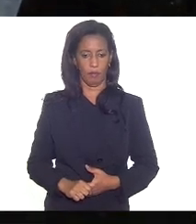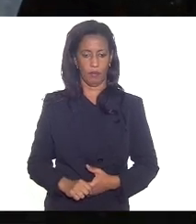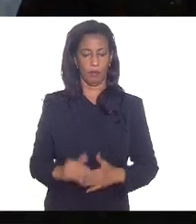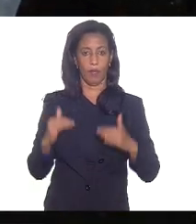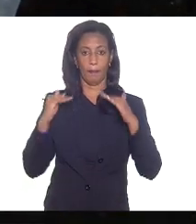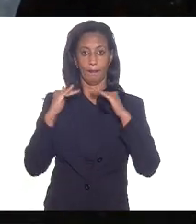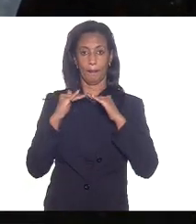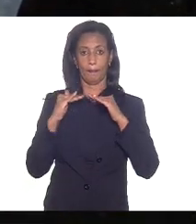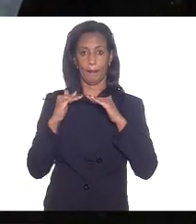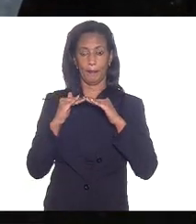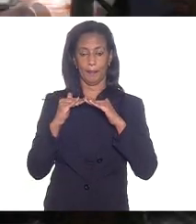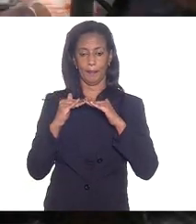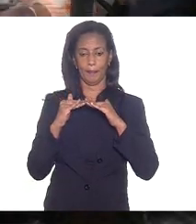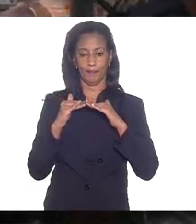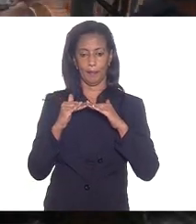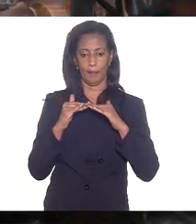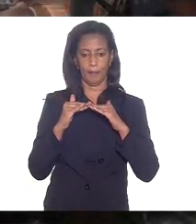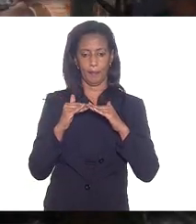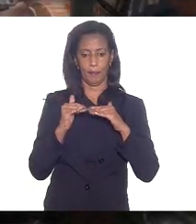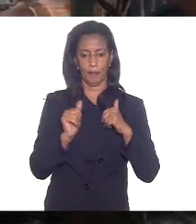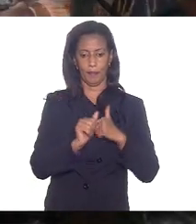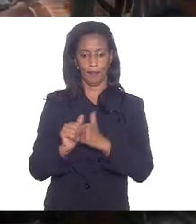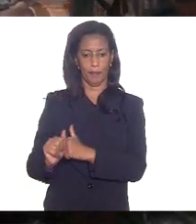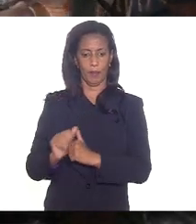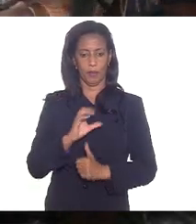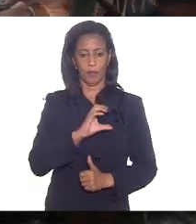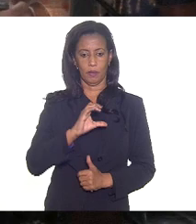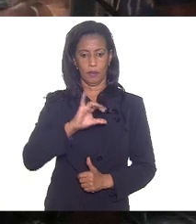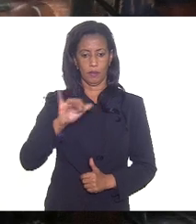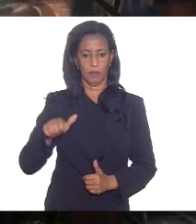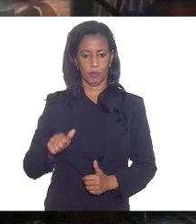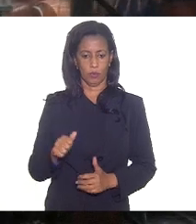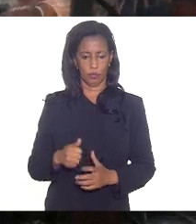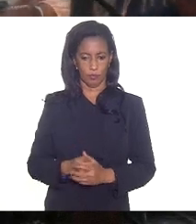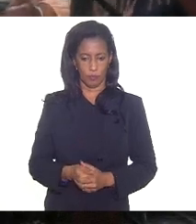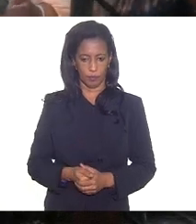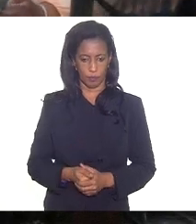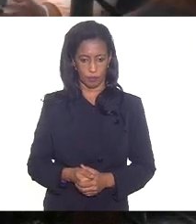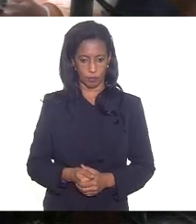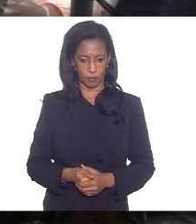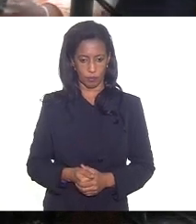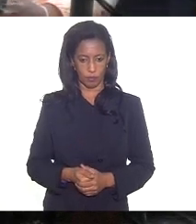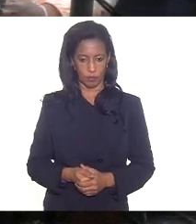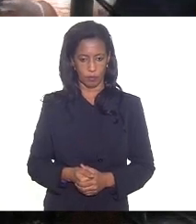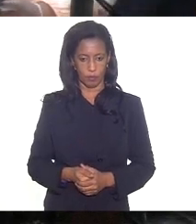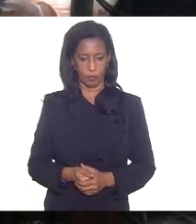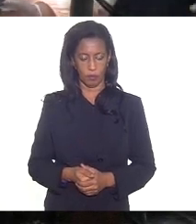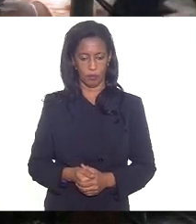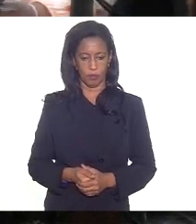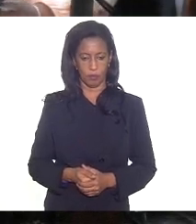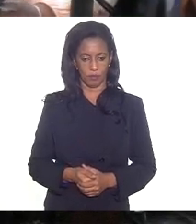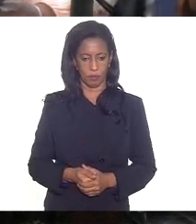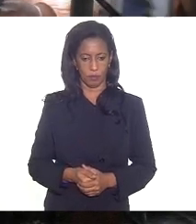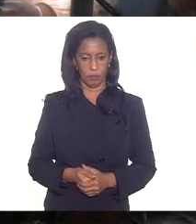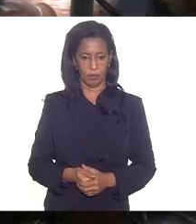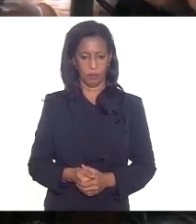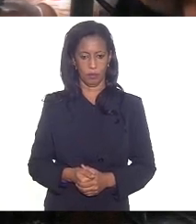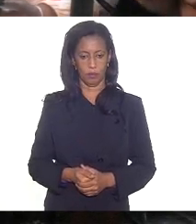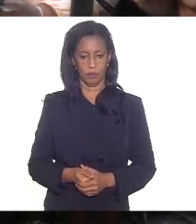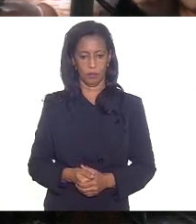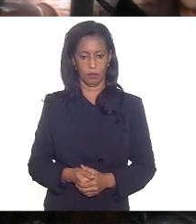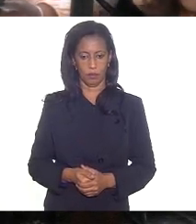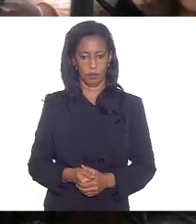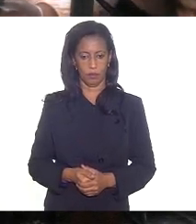Acompanha o parecer. Um instante só. Está chegando aqui em minhas mãos o parecer do Gustavo Schmidt, da Comissão de Saneamento.